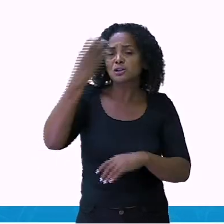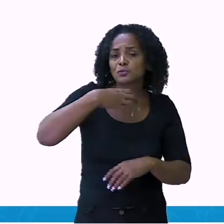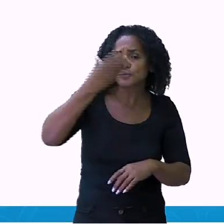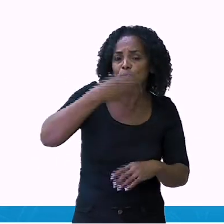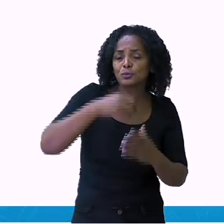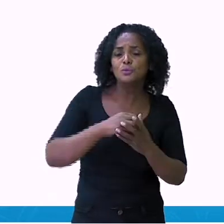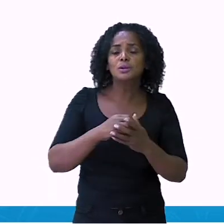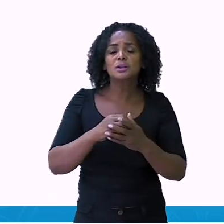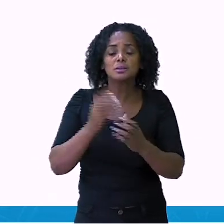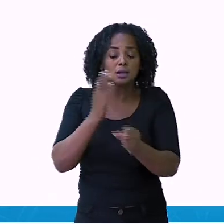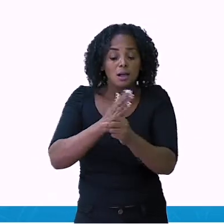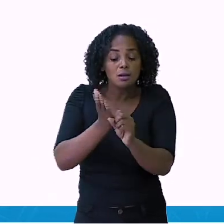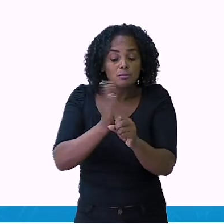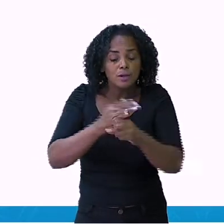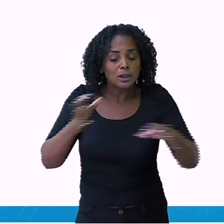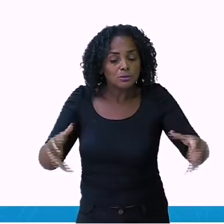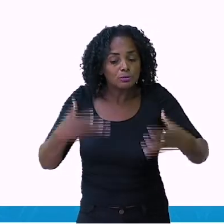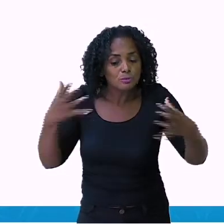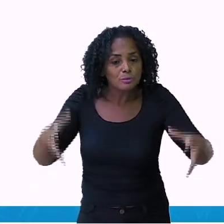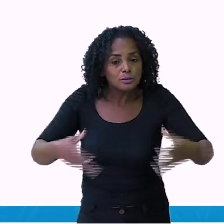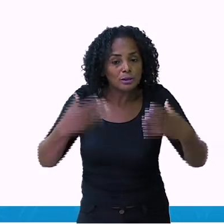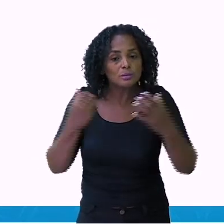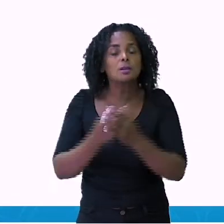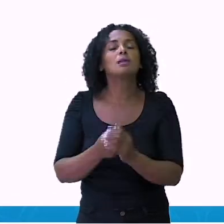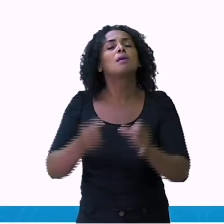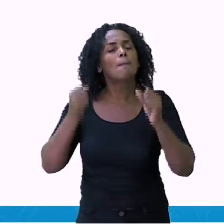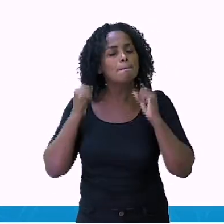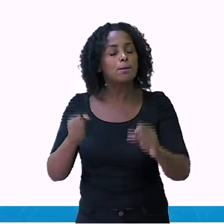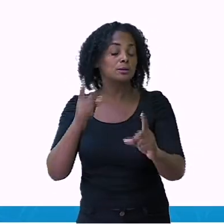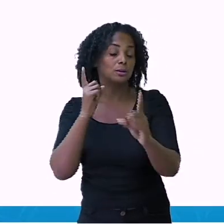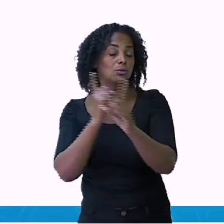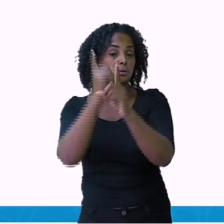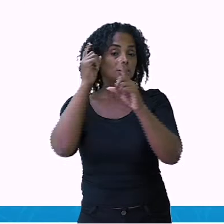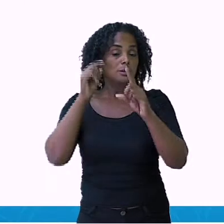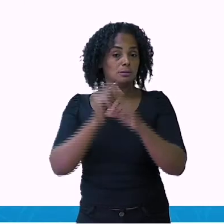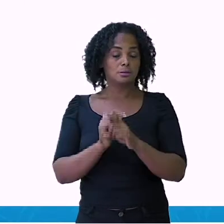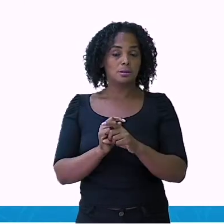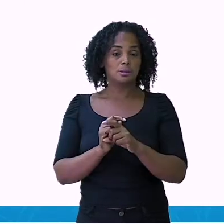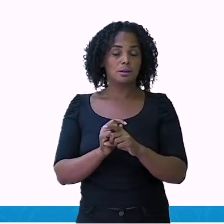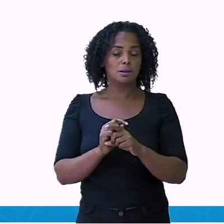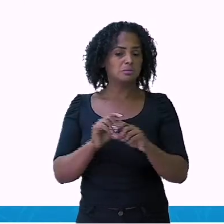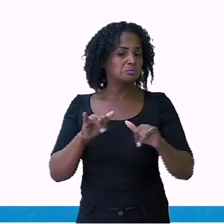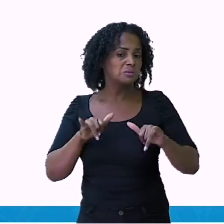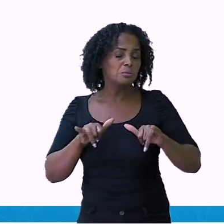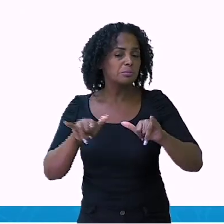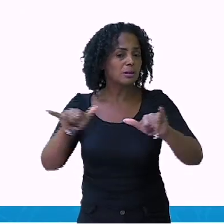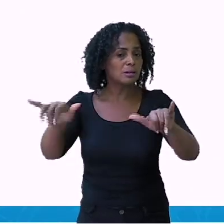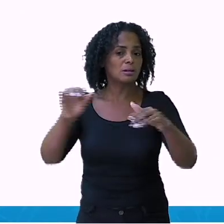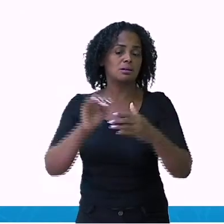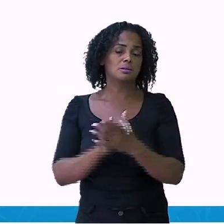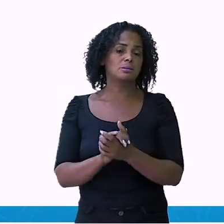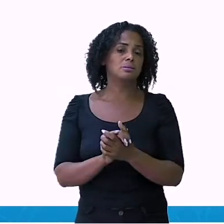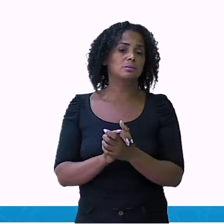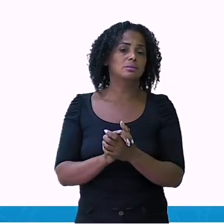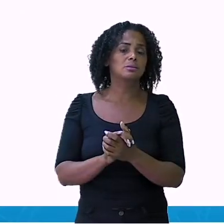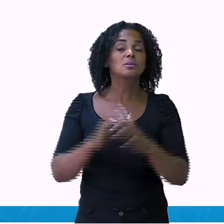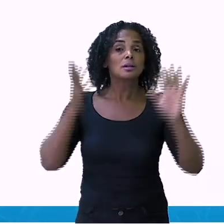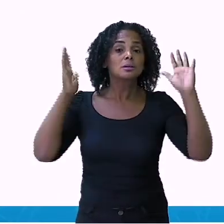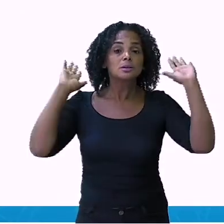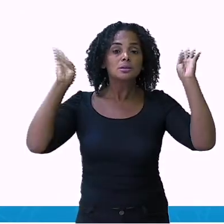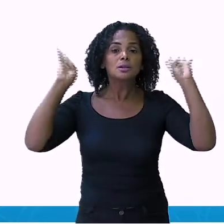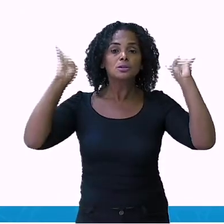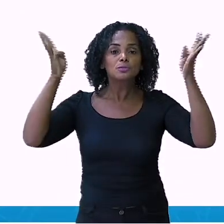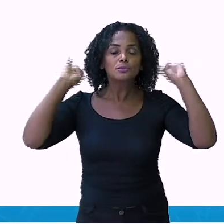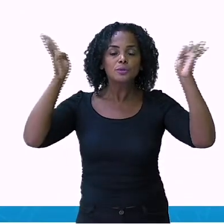frutas, verduras e vegetais que a gente pode encontrar no sacolão, né? Nas vendas, né? Ou até nas feiras